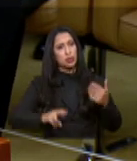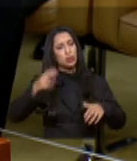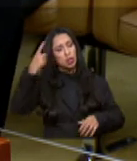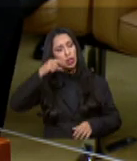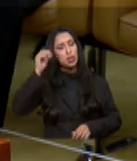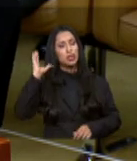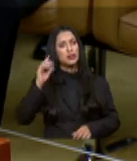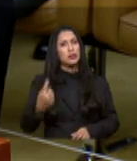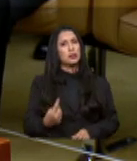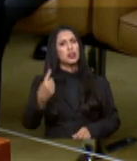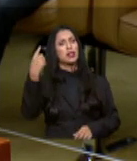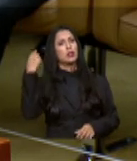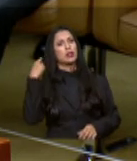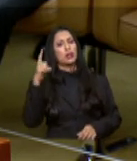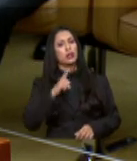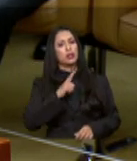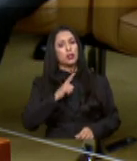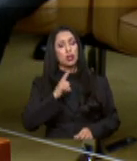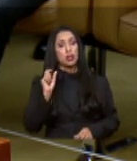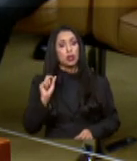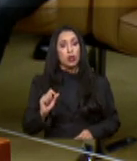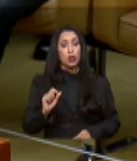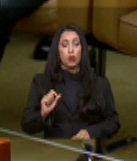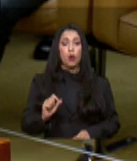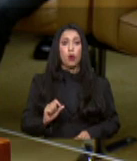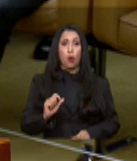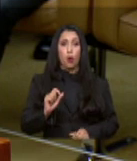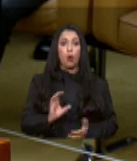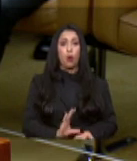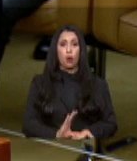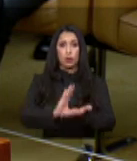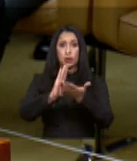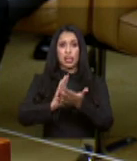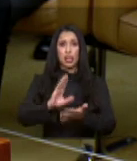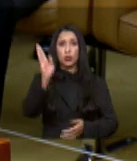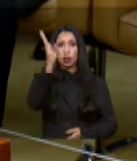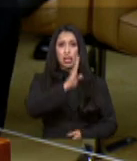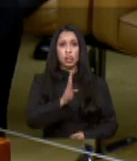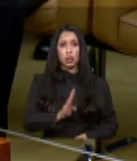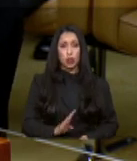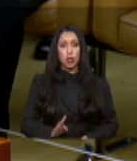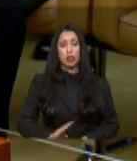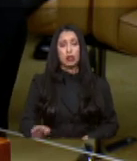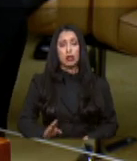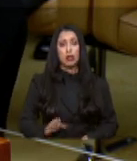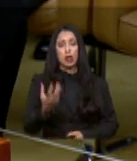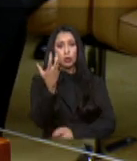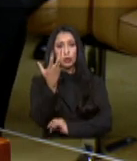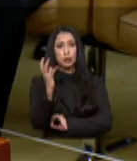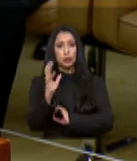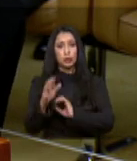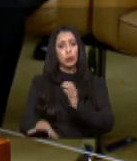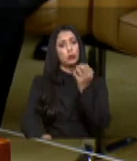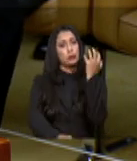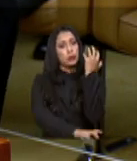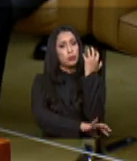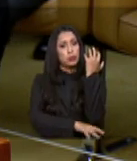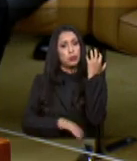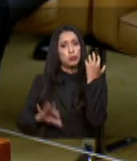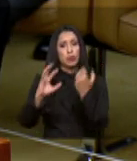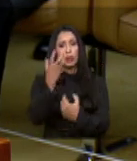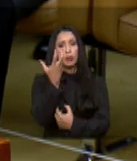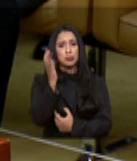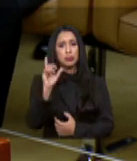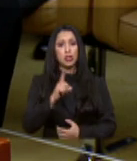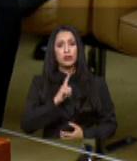excelências, entendeu-se por bem o CONAMA, o Conselho Nacional do Meio Ambiente, em simplesmente revogar resoluções de proteção sem